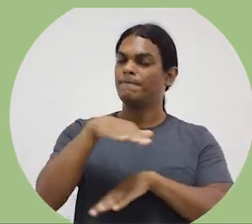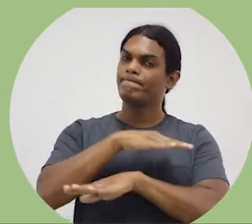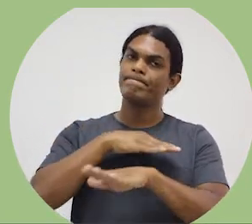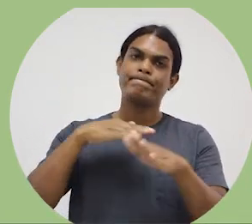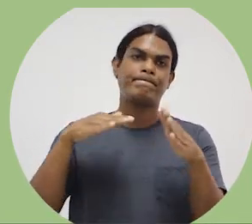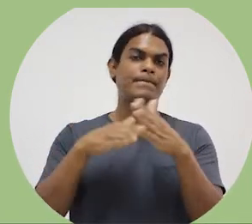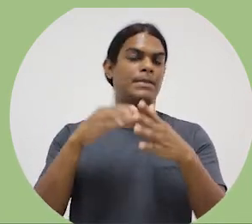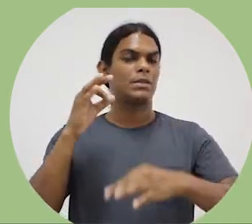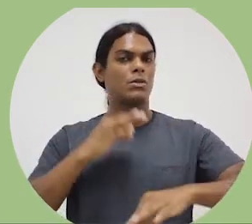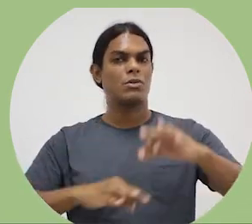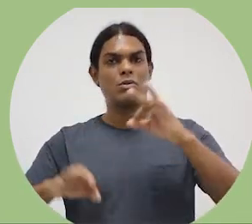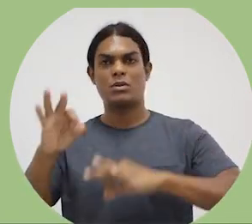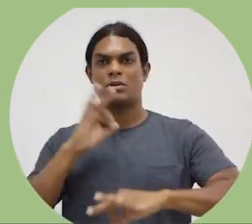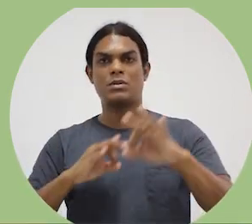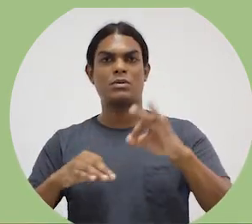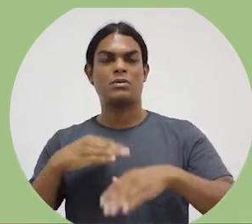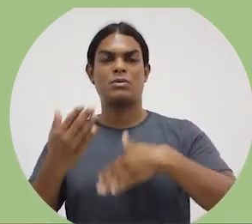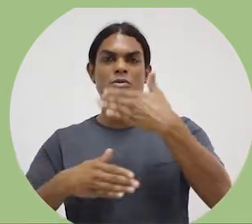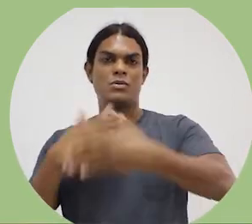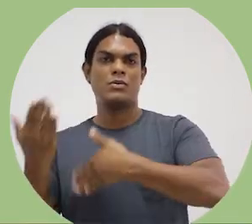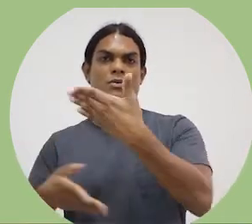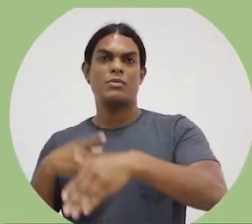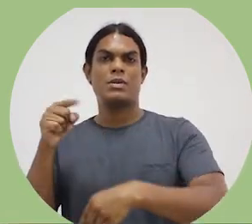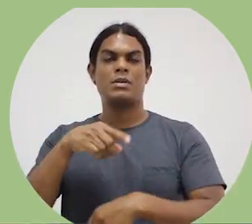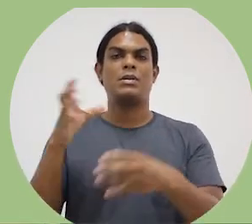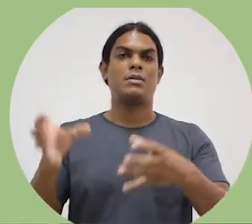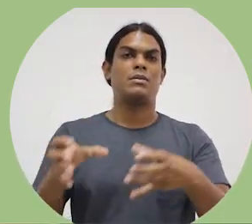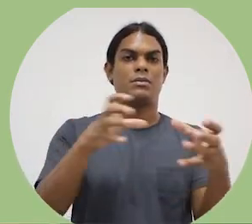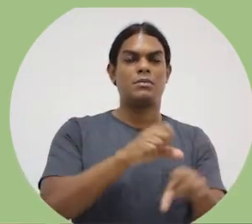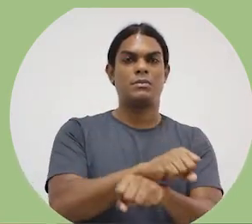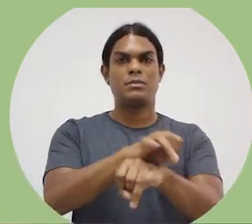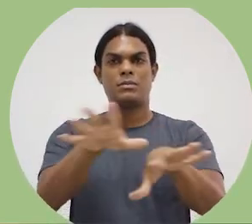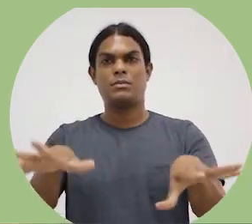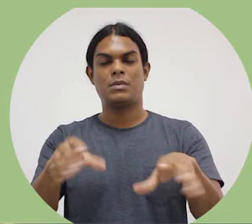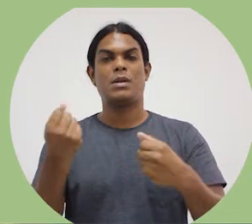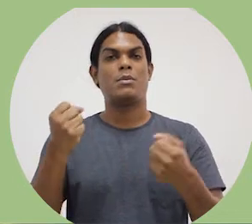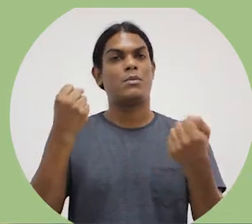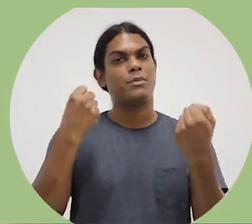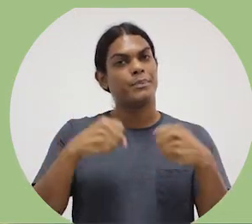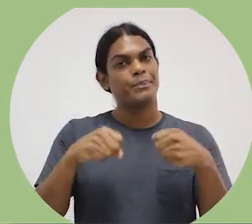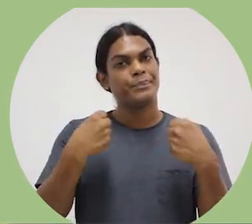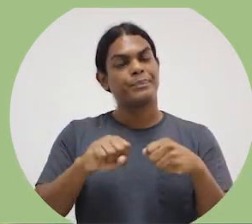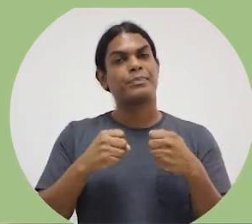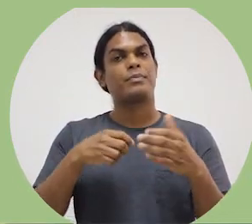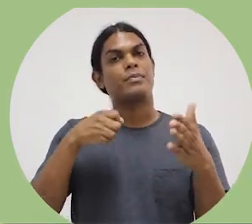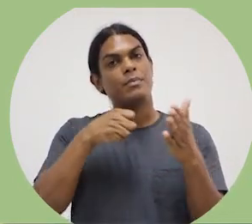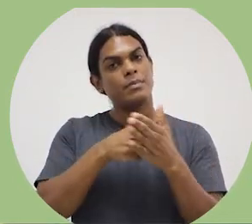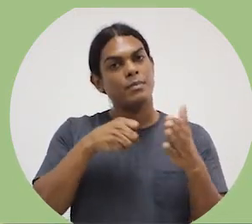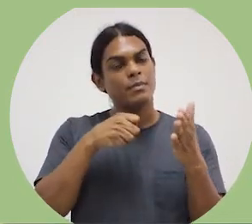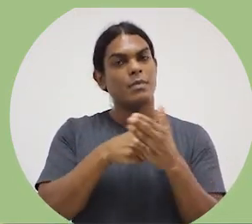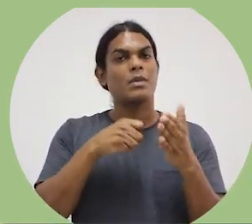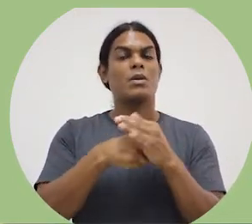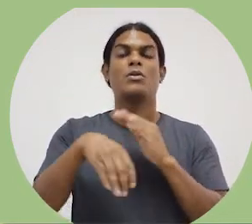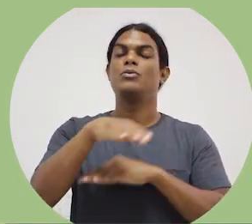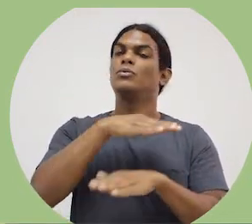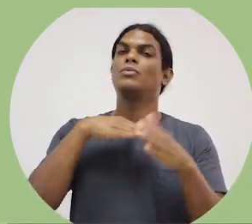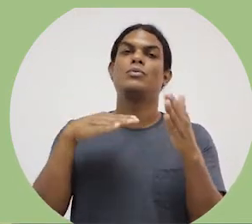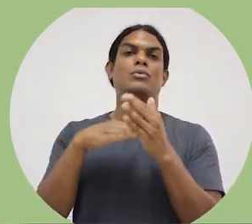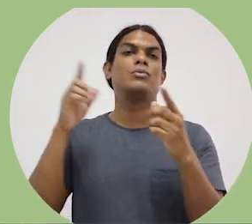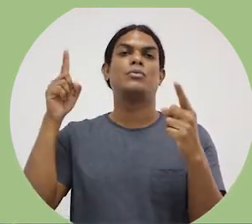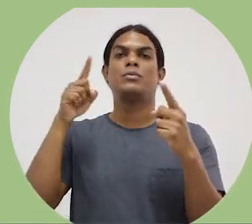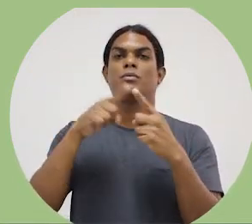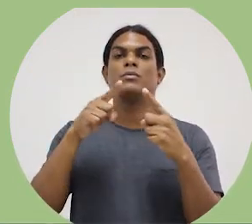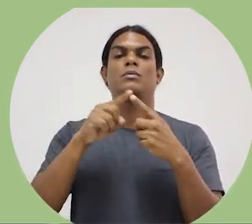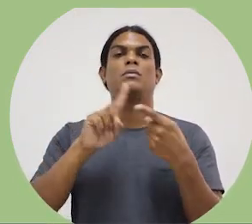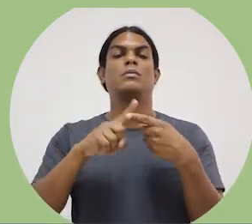que formam esse acordo do nível de serviço, para que ele possa exigir tudo aquilo que foi prometido a ele, assim como para